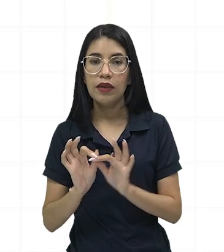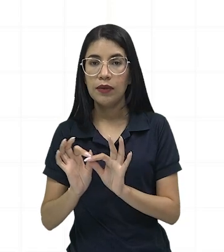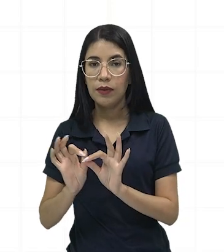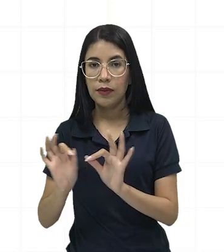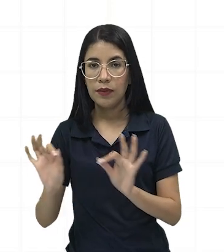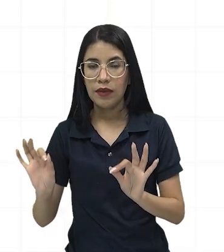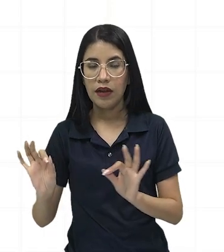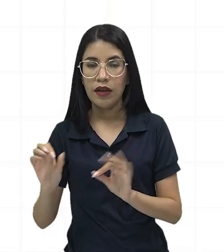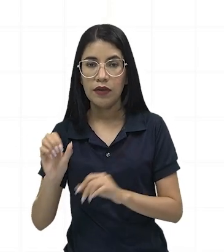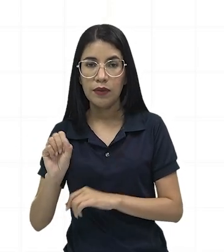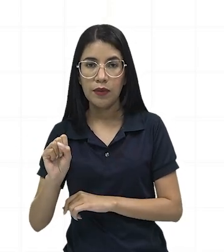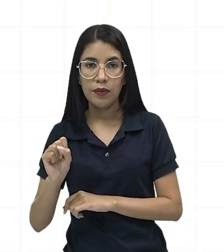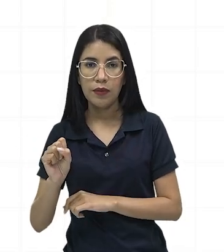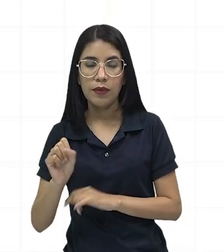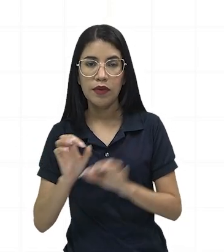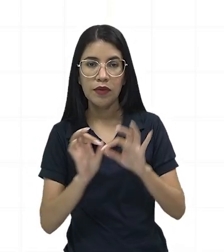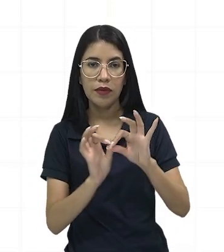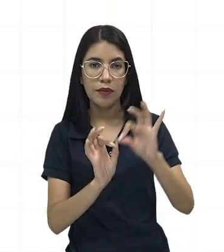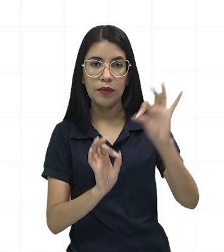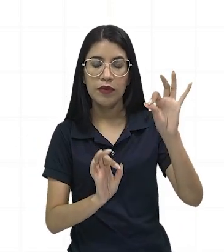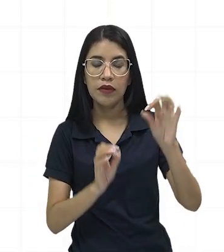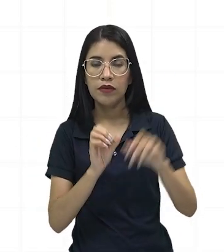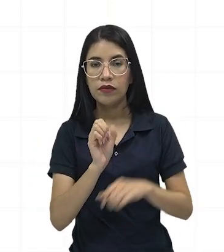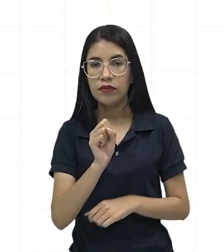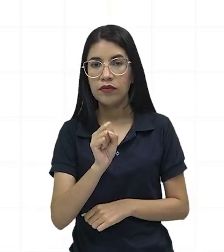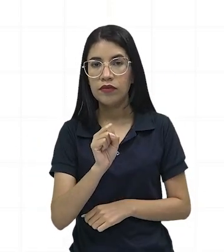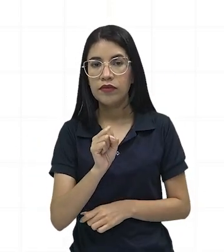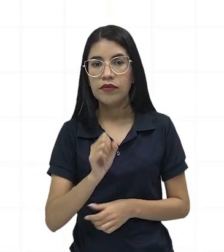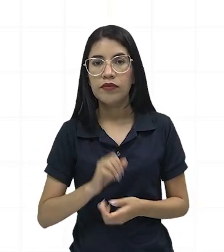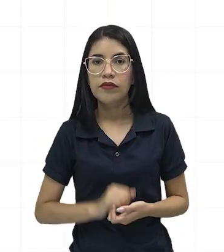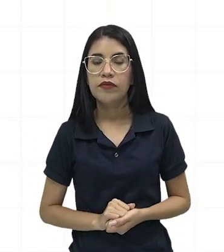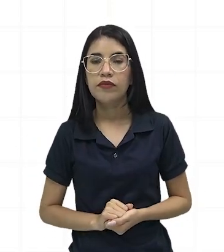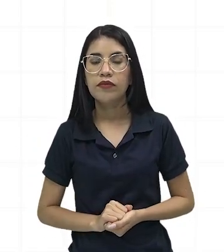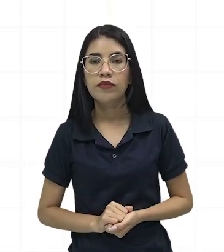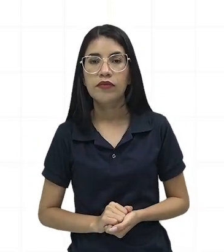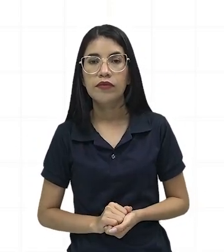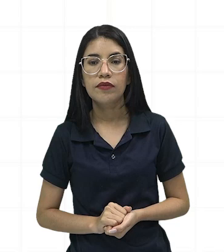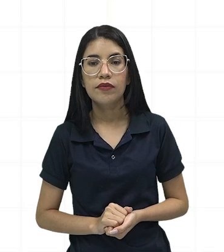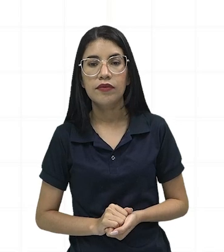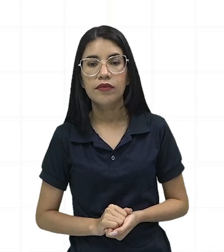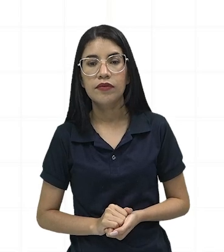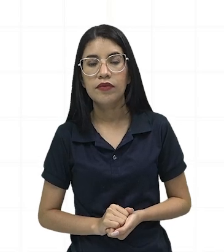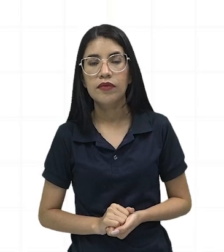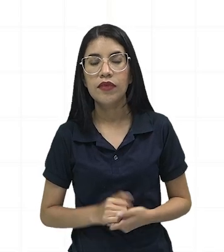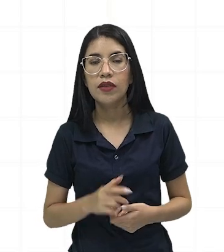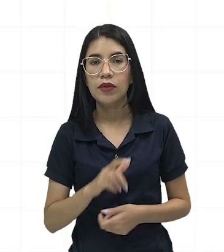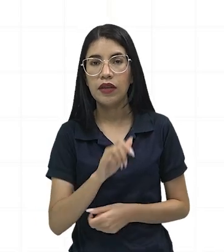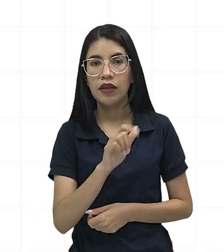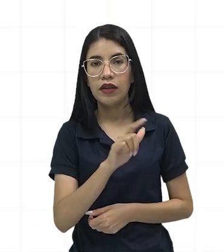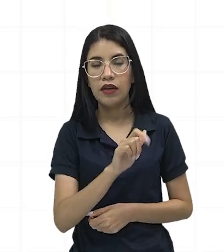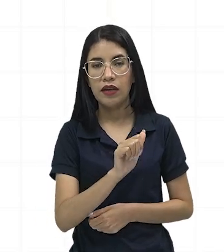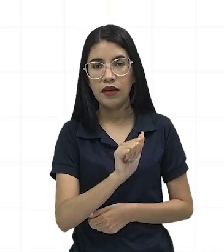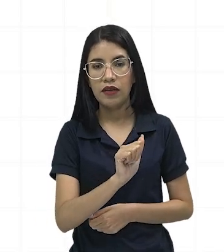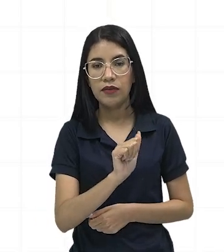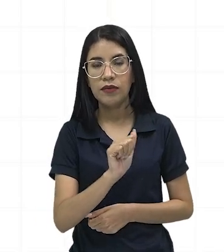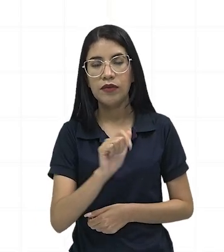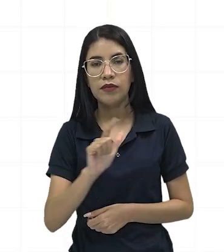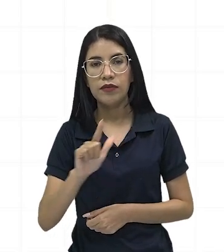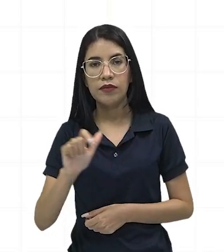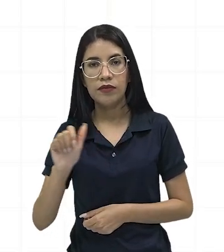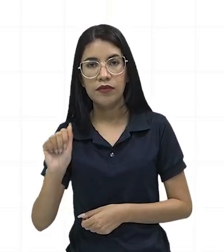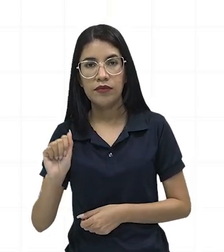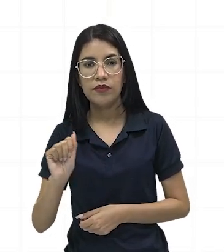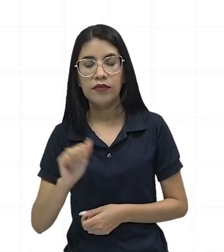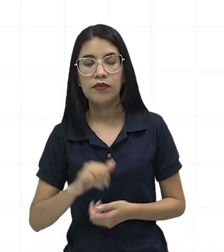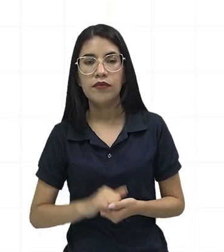ó, ângulo, lado e ângulo, né? Ele possui a